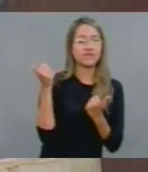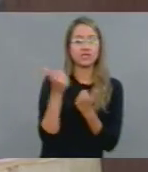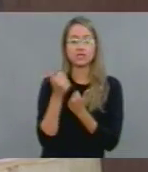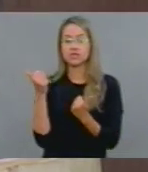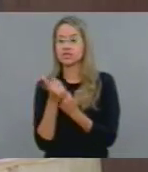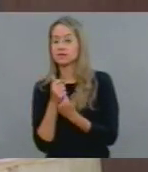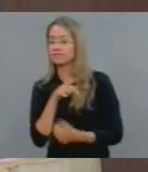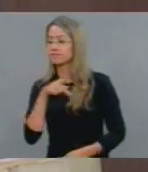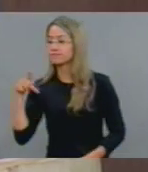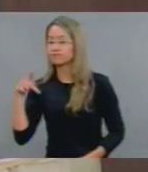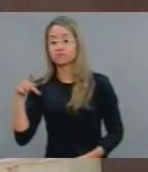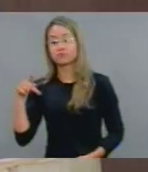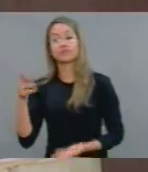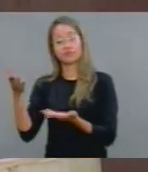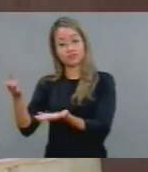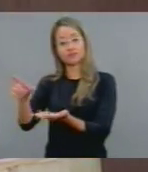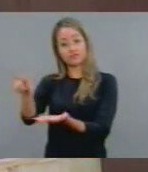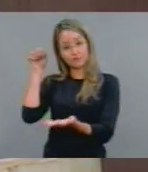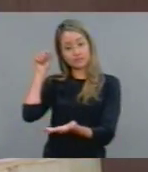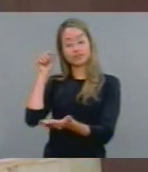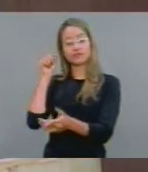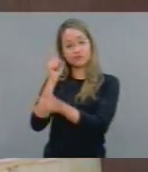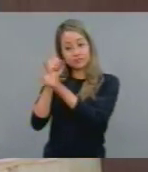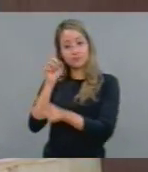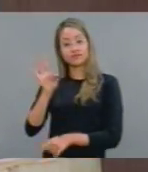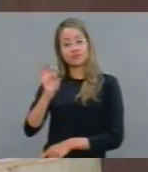a.C., Júlio César,